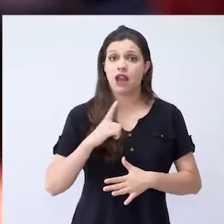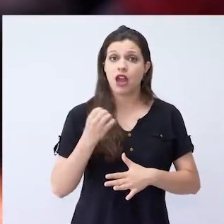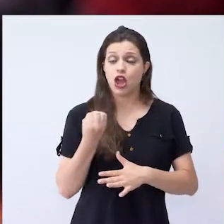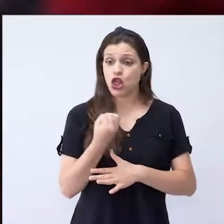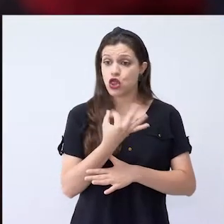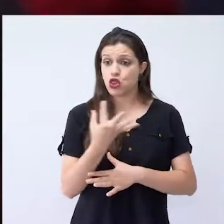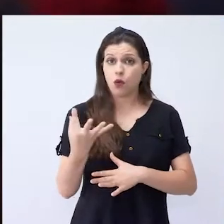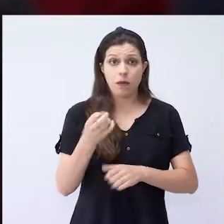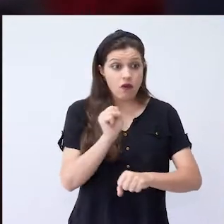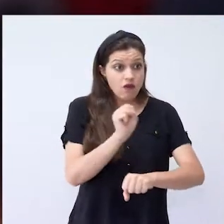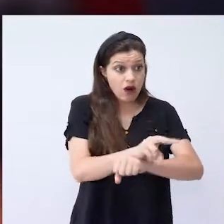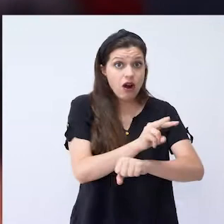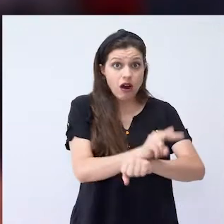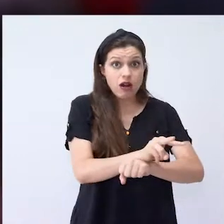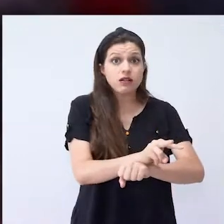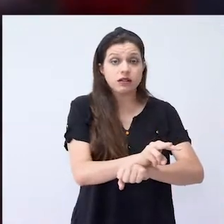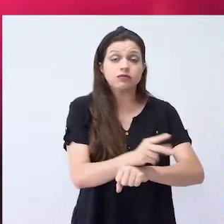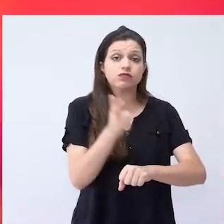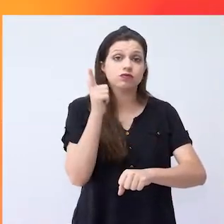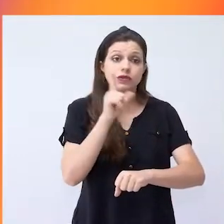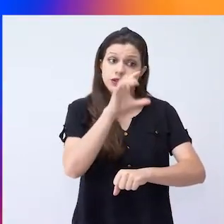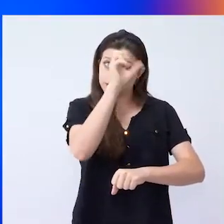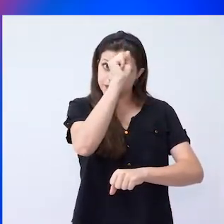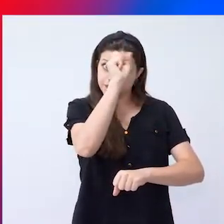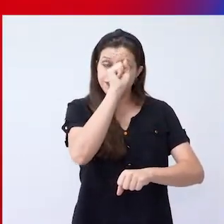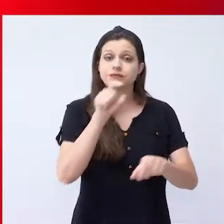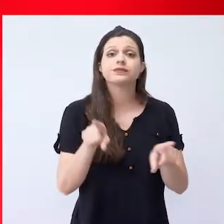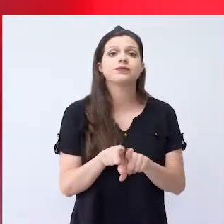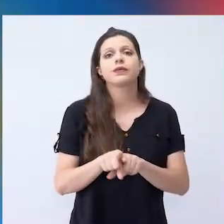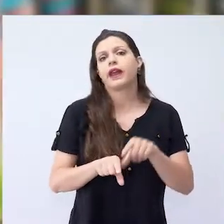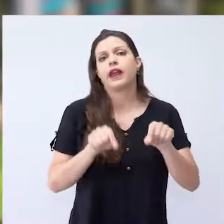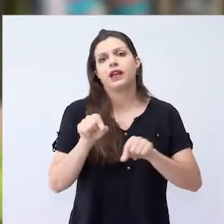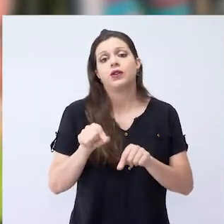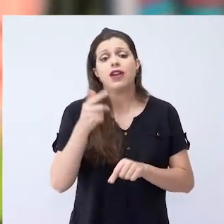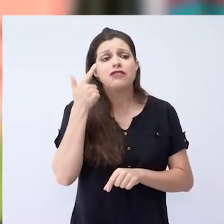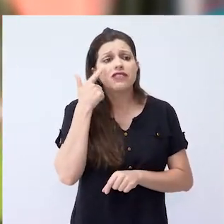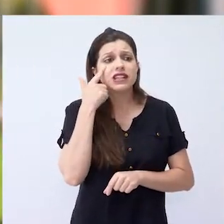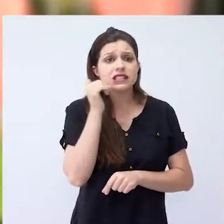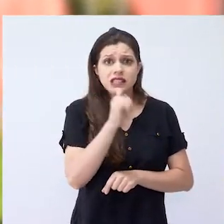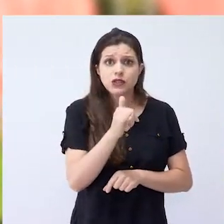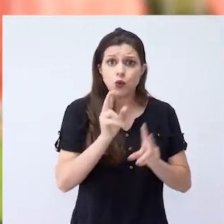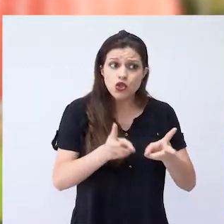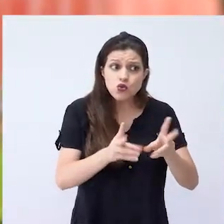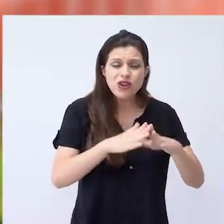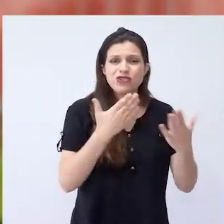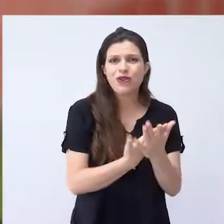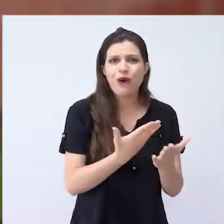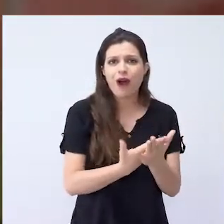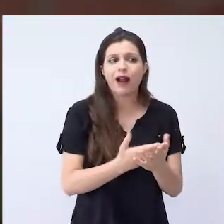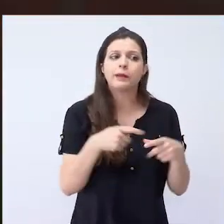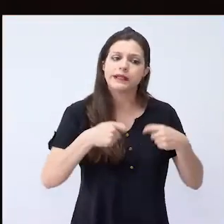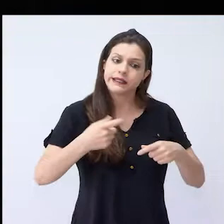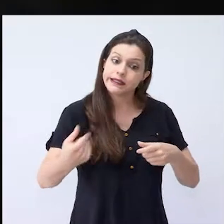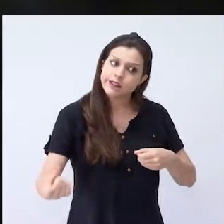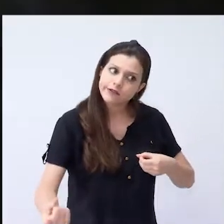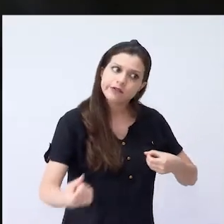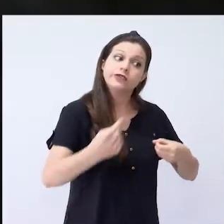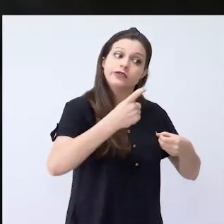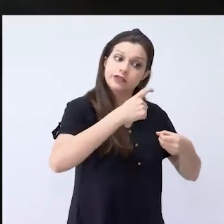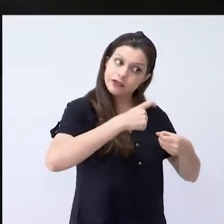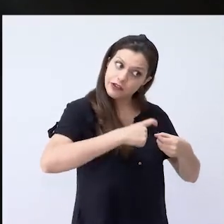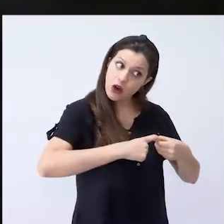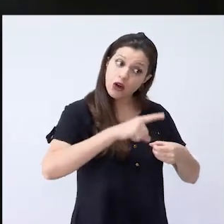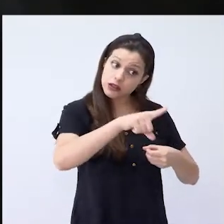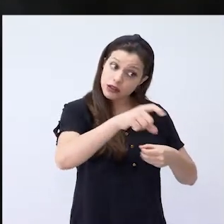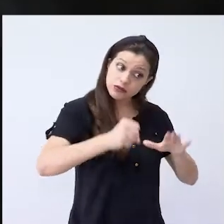têm cotas a cumprir de aprendizes, a garantia de que ele está indo à escola, muitos adolescentes já se evadiram da escola, então a